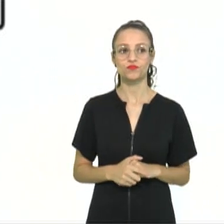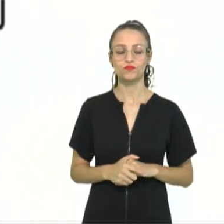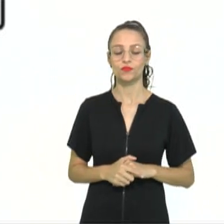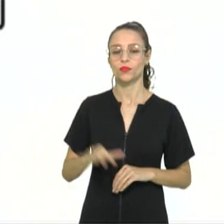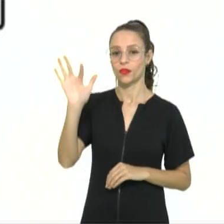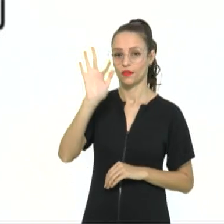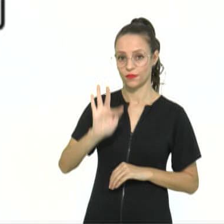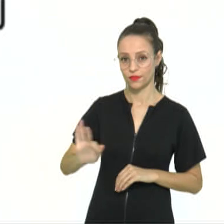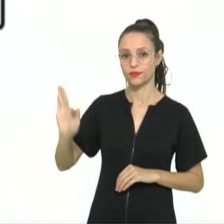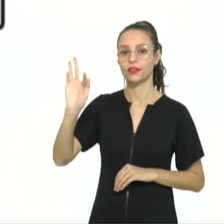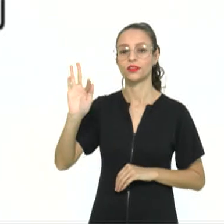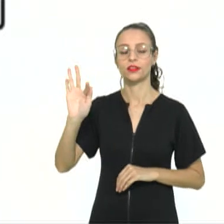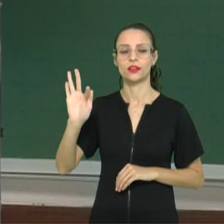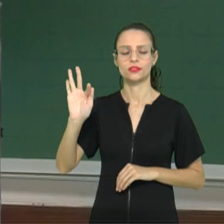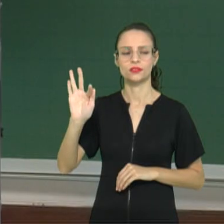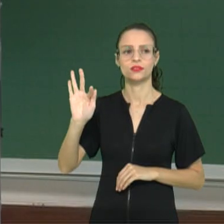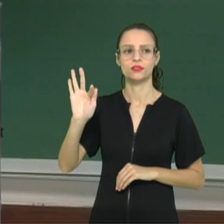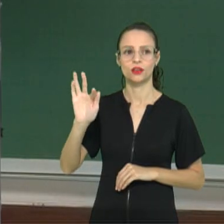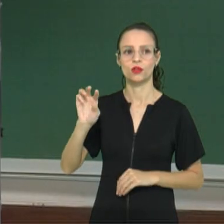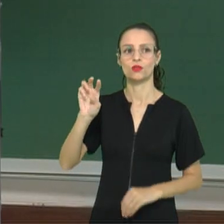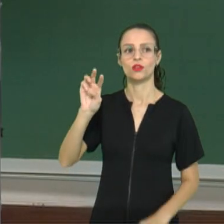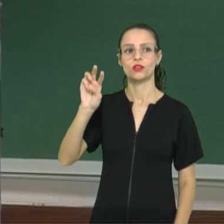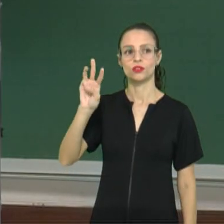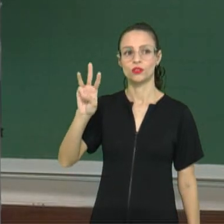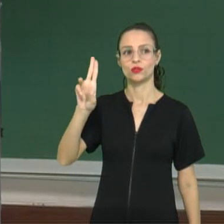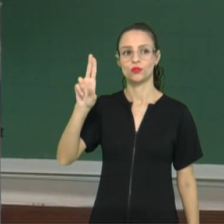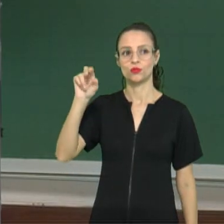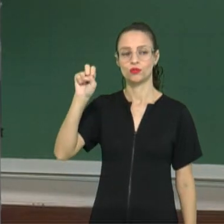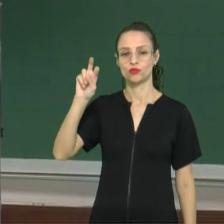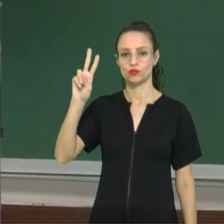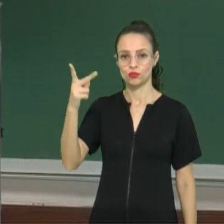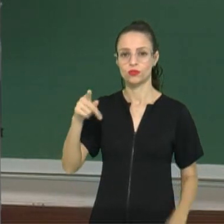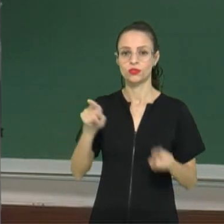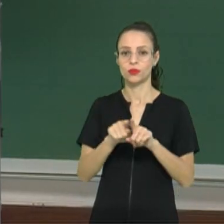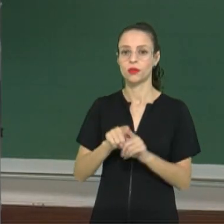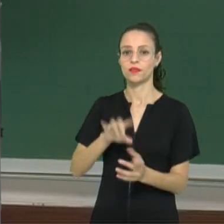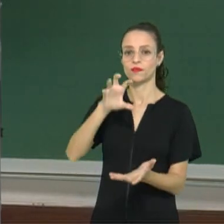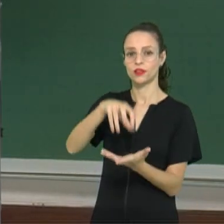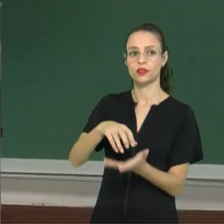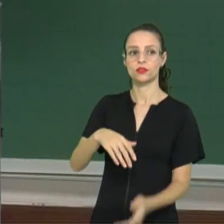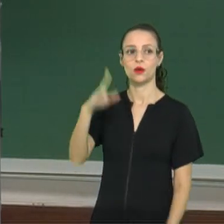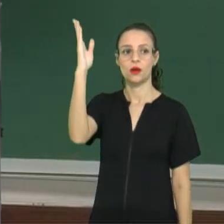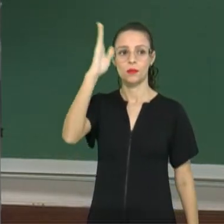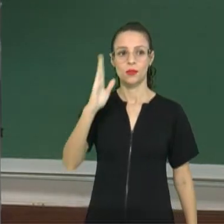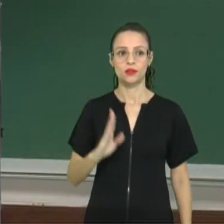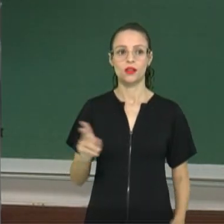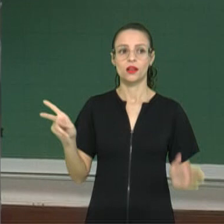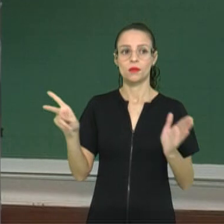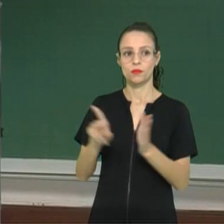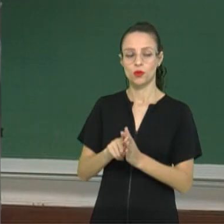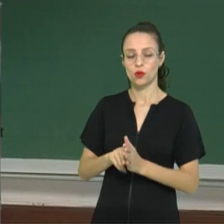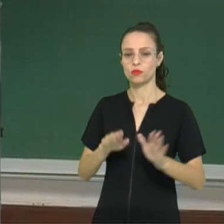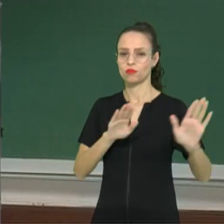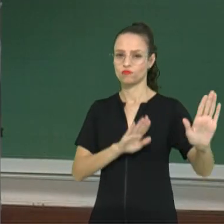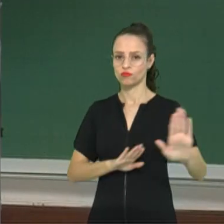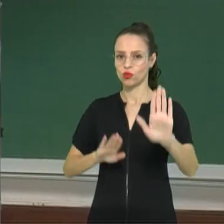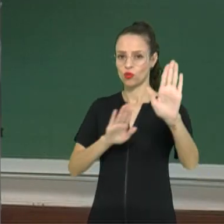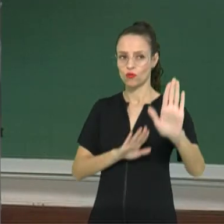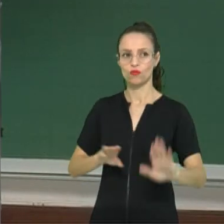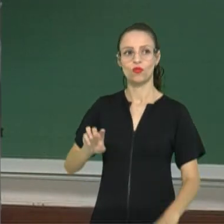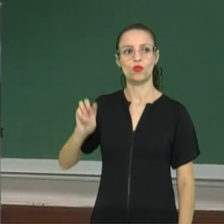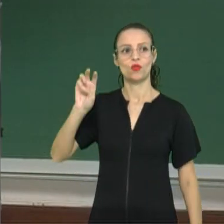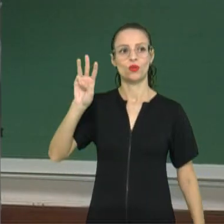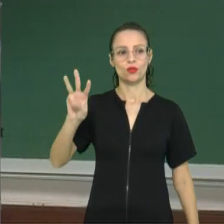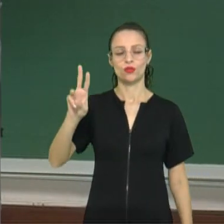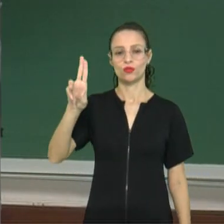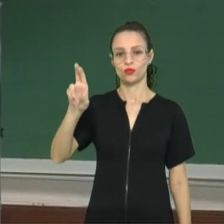Internacional de Wushu, né? E a Confederação Brasileira de Kung Fu Wushu. Então são as 2 entidades que regulamentam